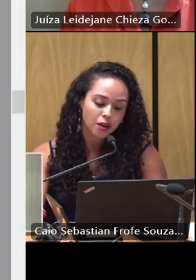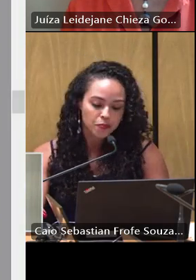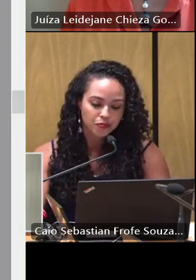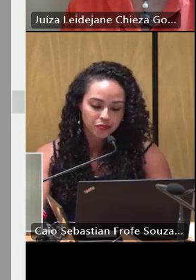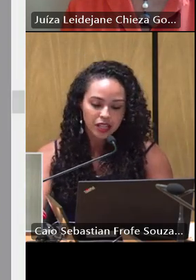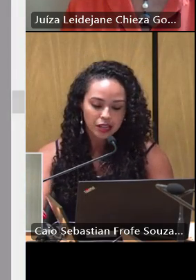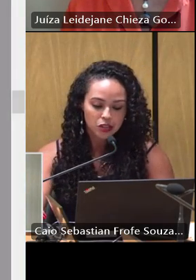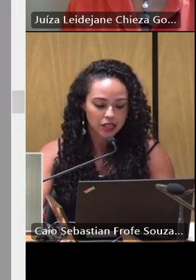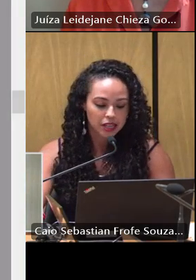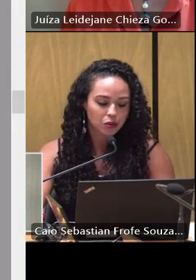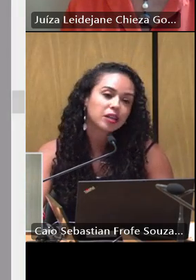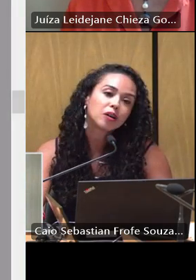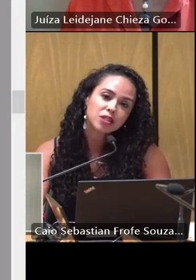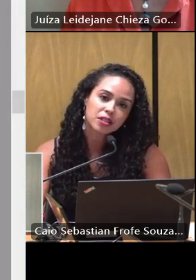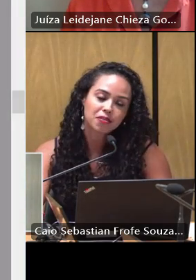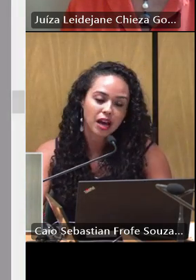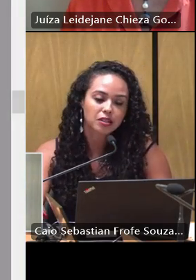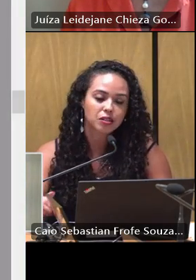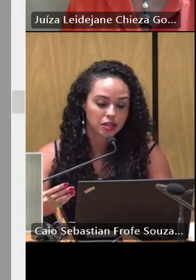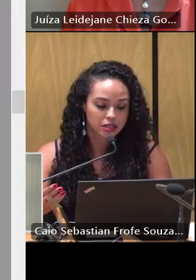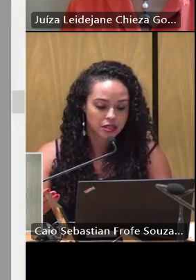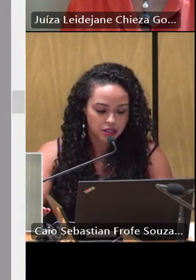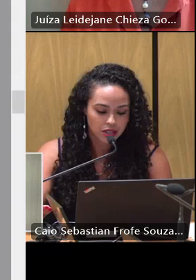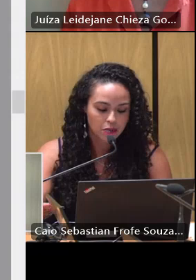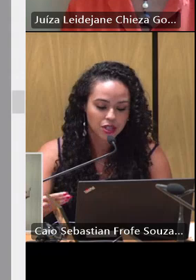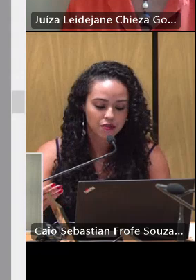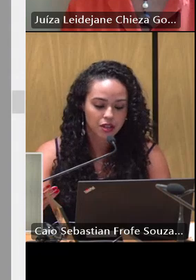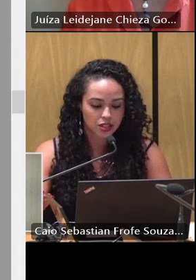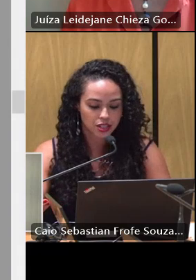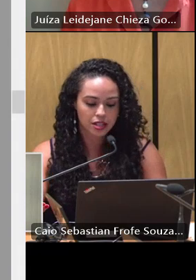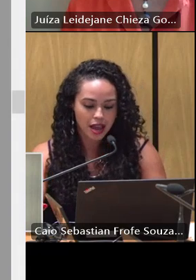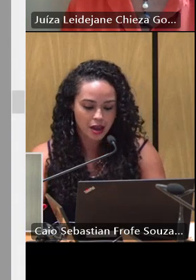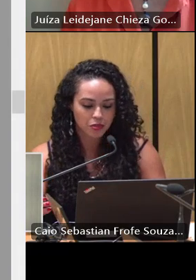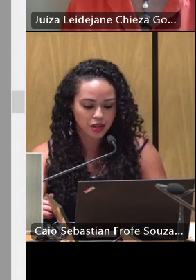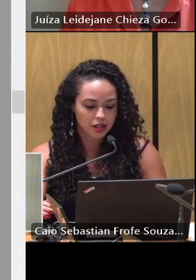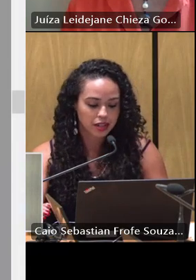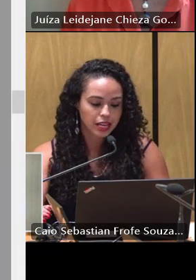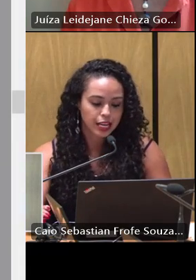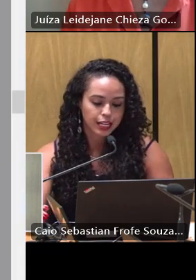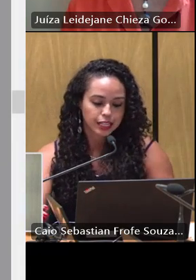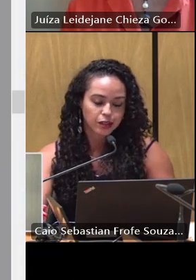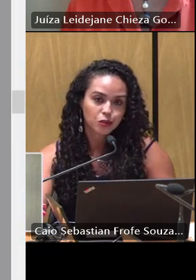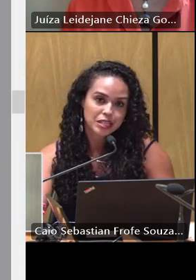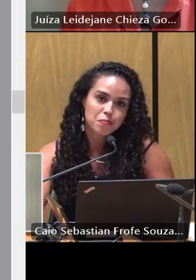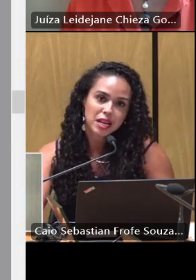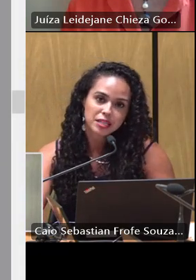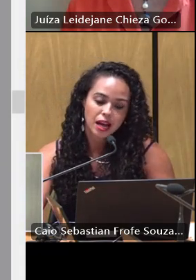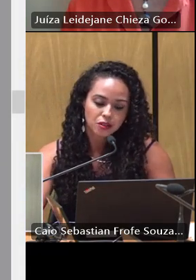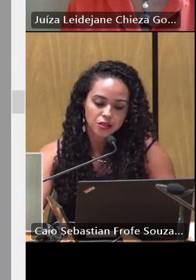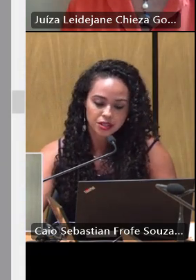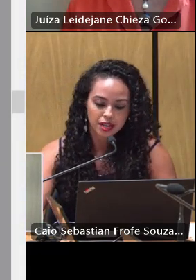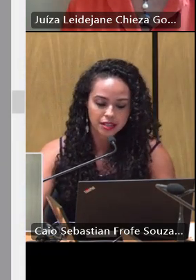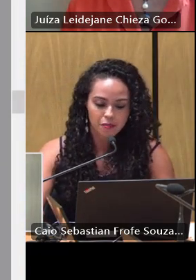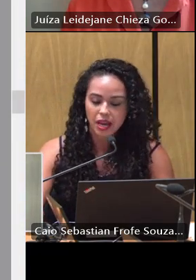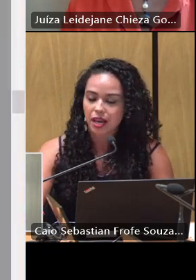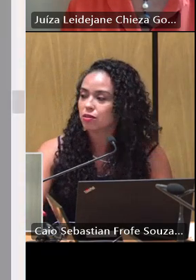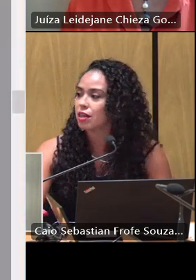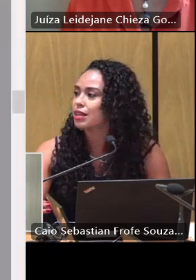coagir de maneira com que não desafiasse todo esse sistema escravagista da época né então todo esse passado de